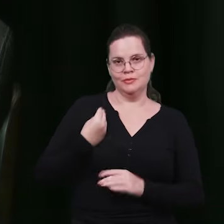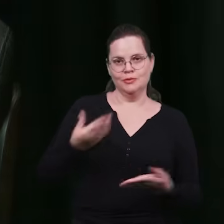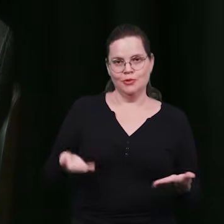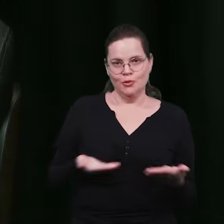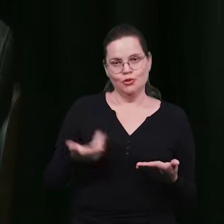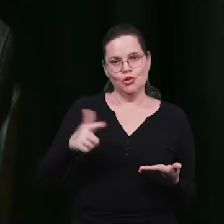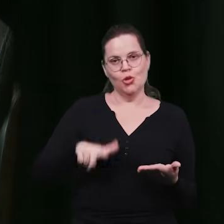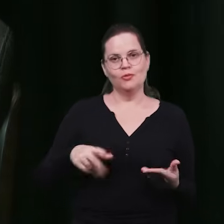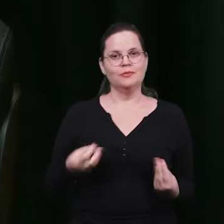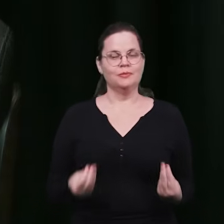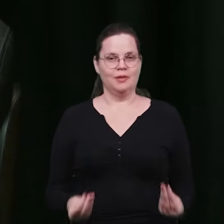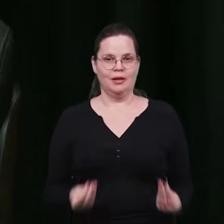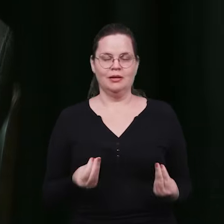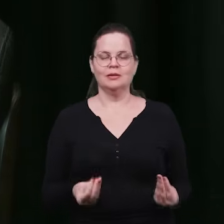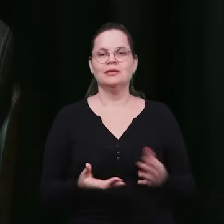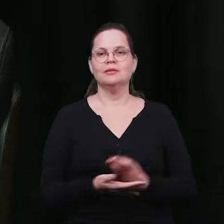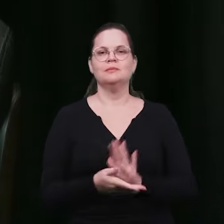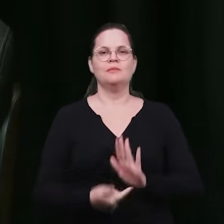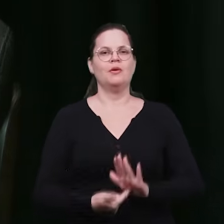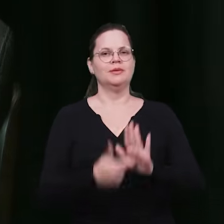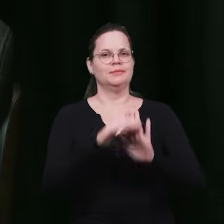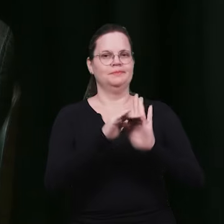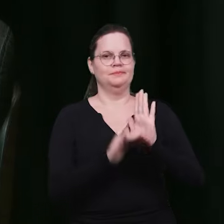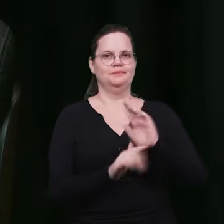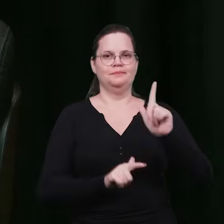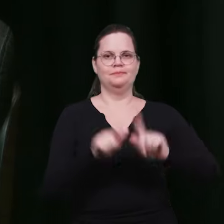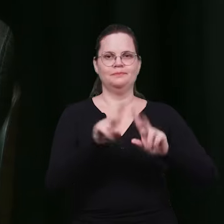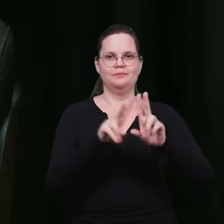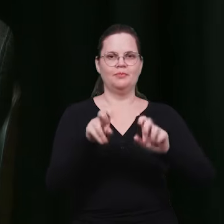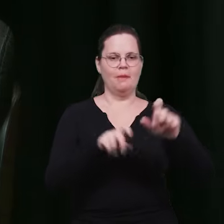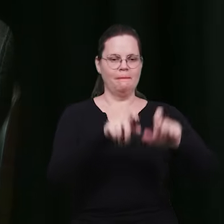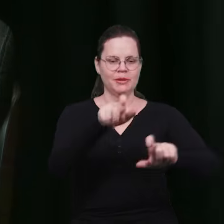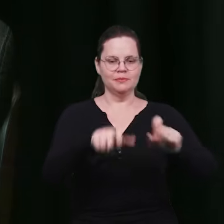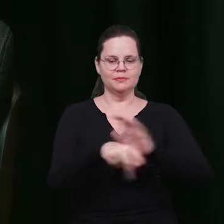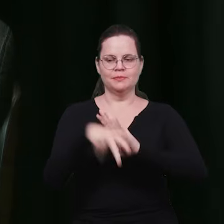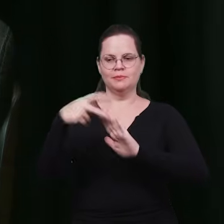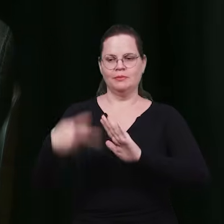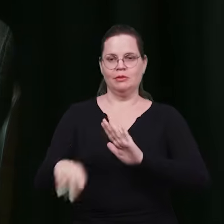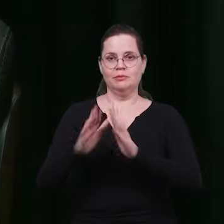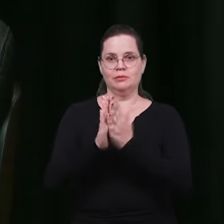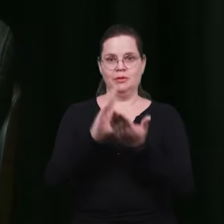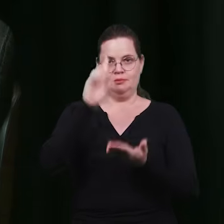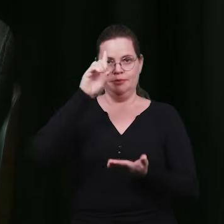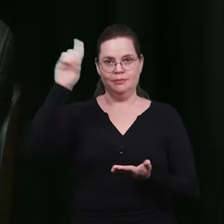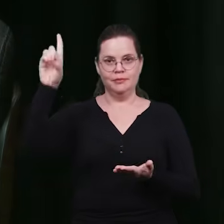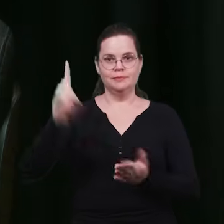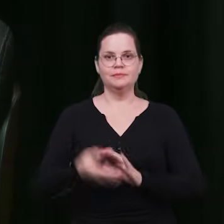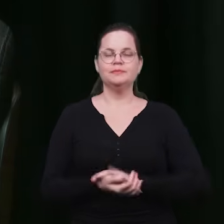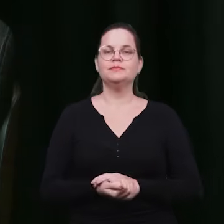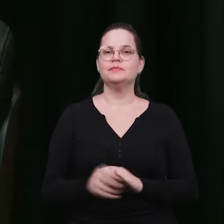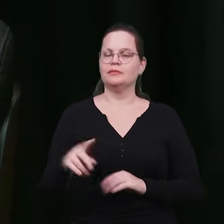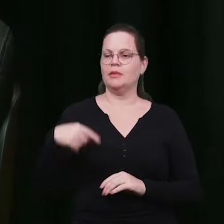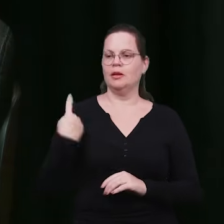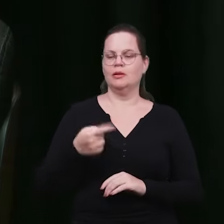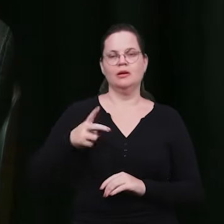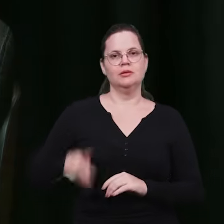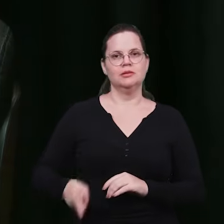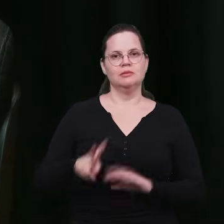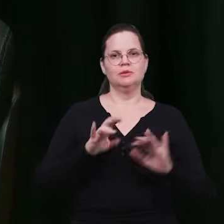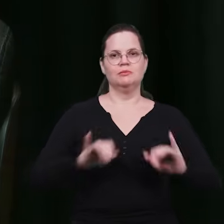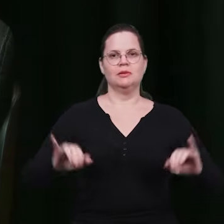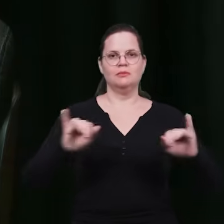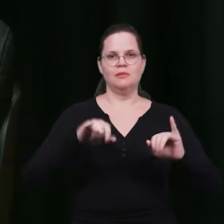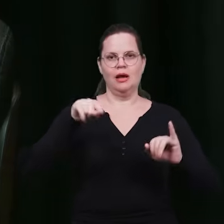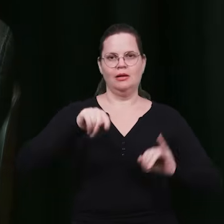vez para apresentarmos o nosso Personagens Bíblicos, que é um programa que anunciamos aqui nos